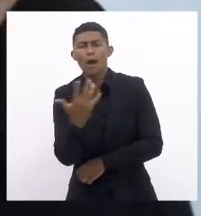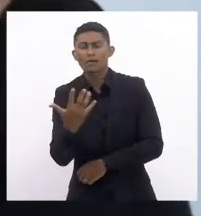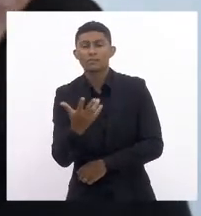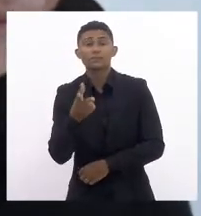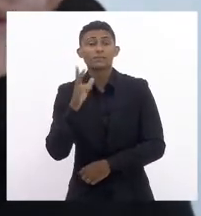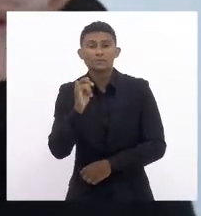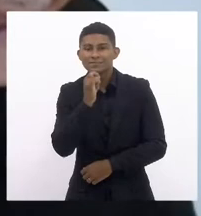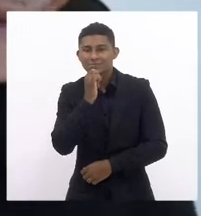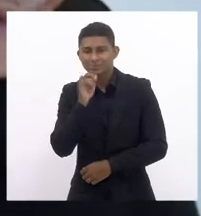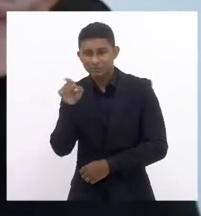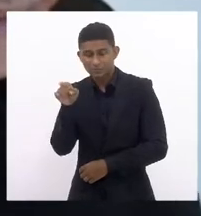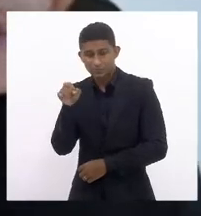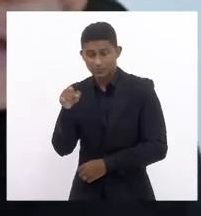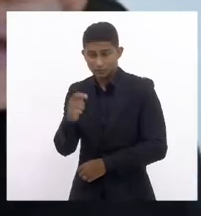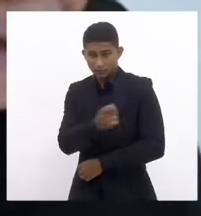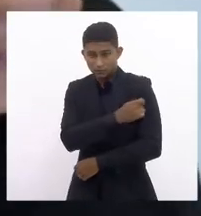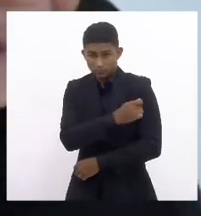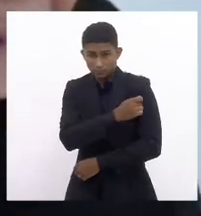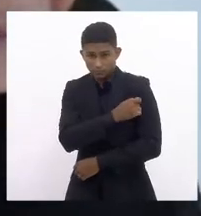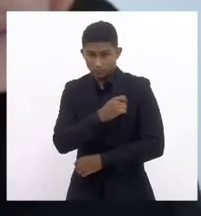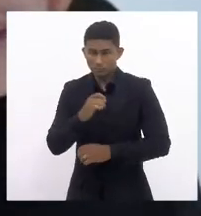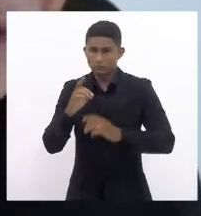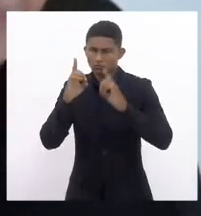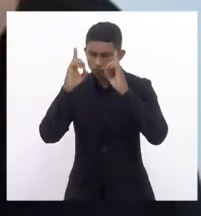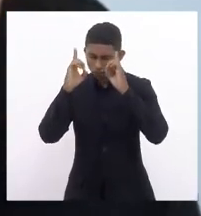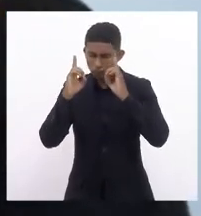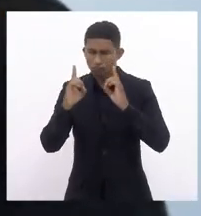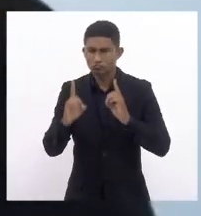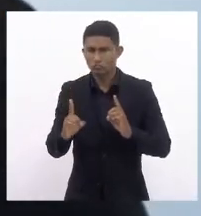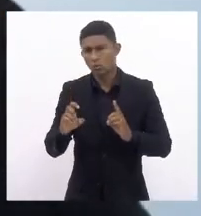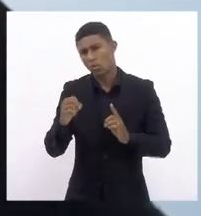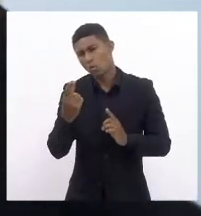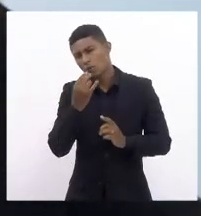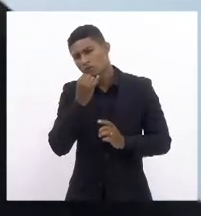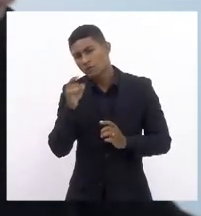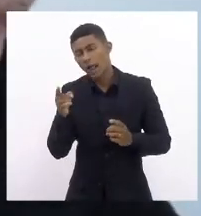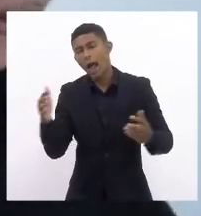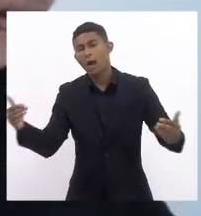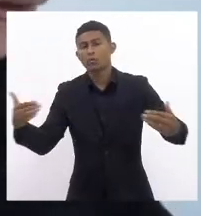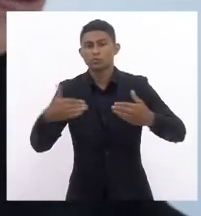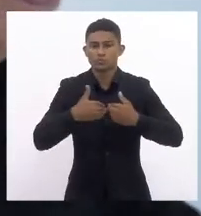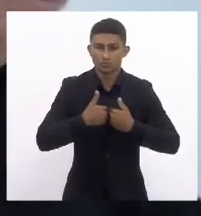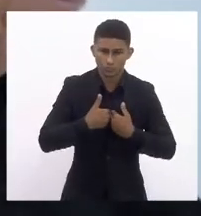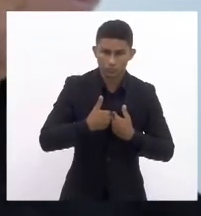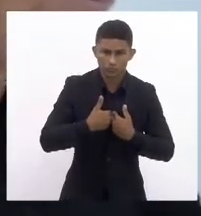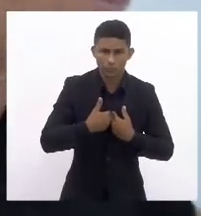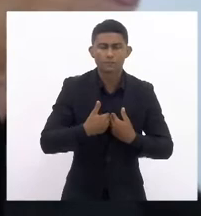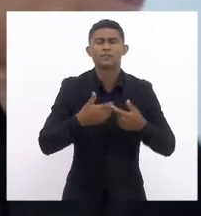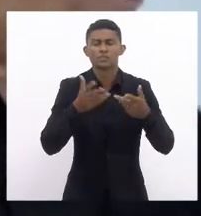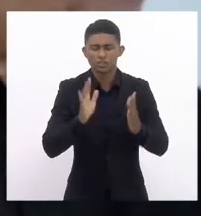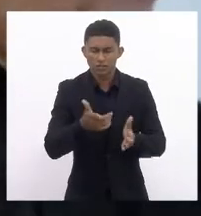um aluno que tem espectro, né, autista. Então,